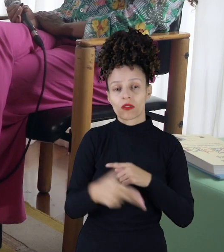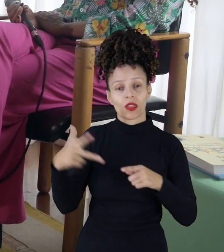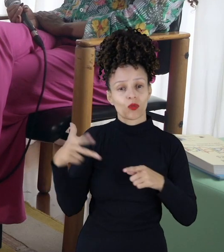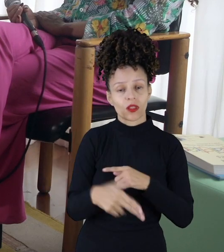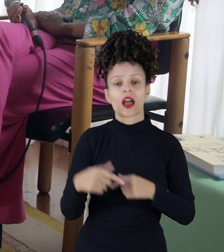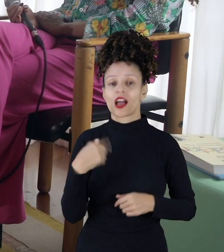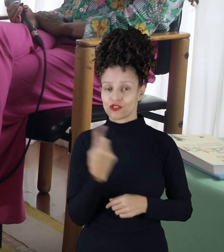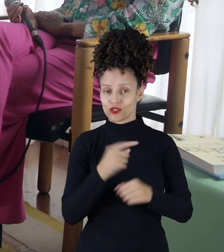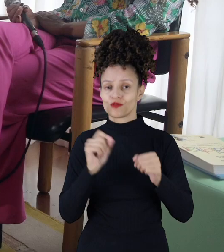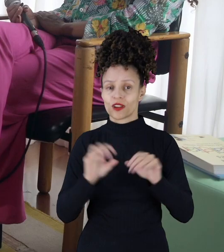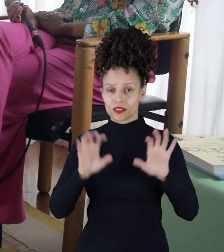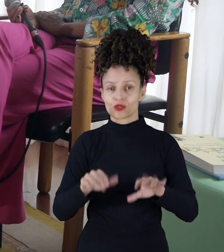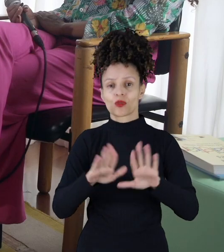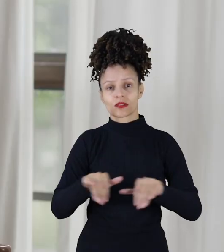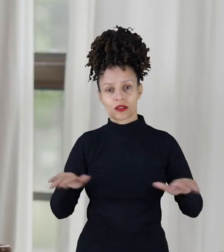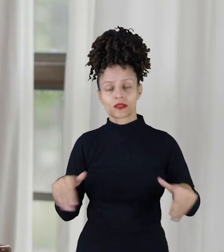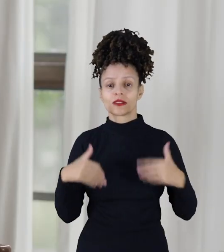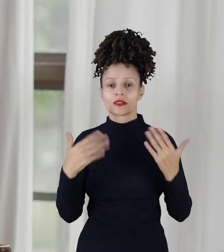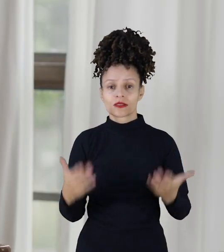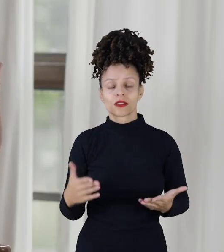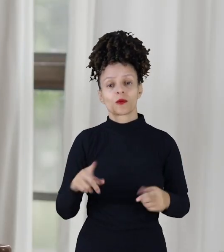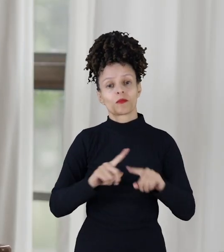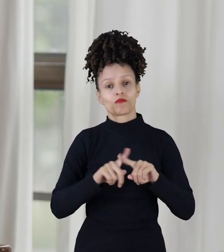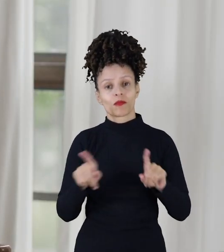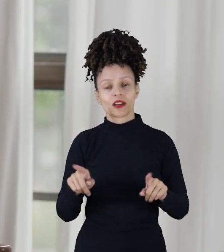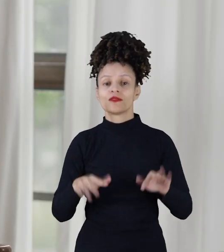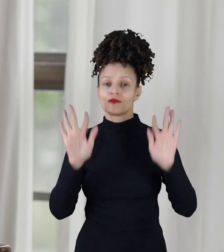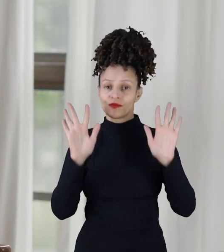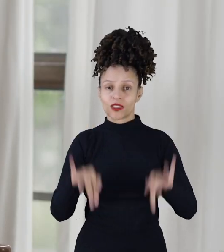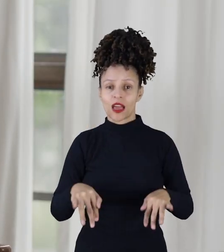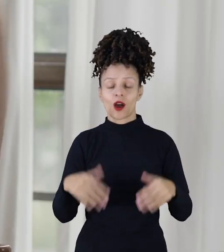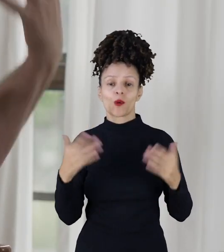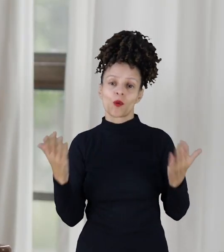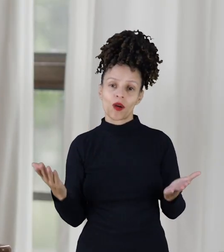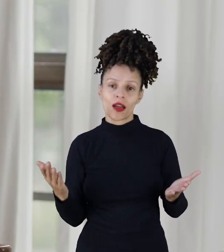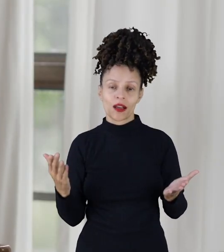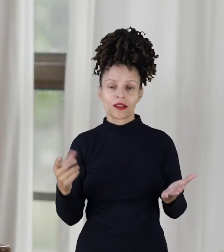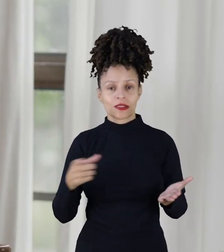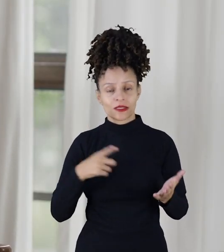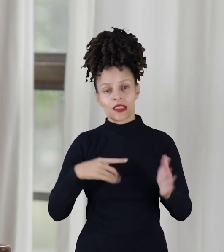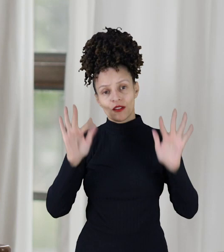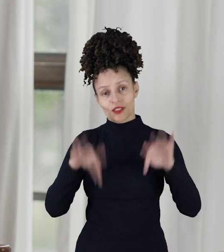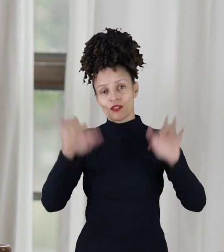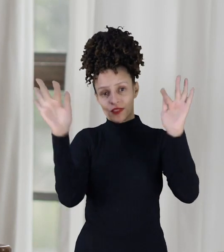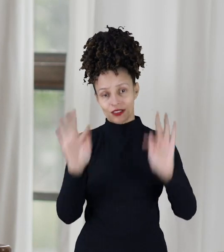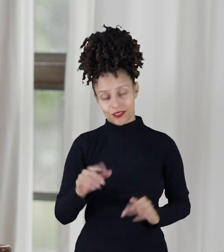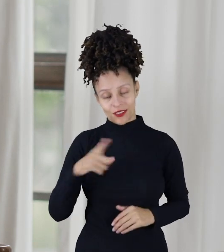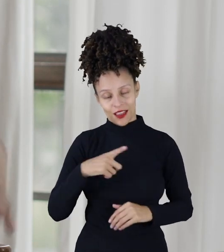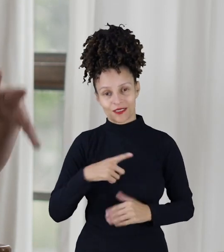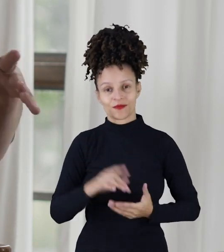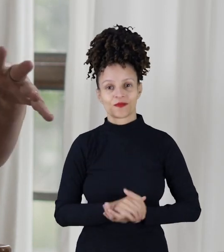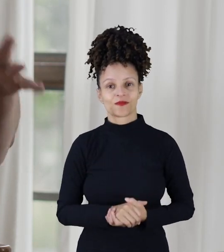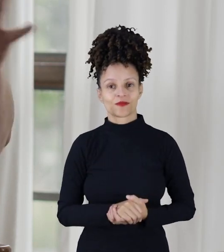E foi podando esse menino. E a gente faz muito isso, né, com as crianças. Então, só que o final é bem assim... tem